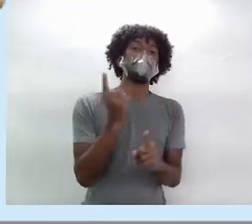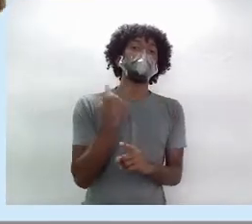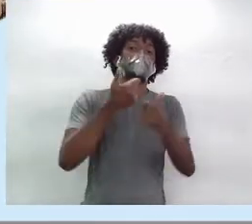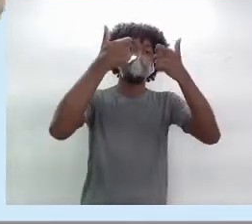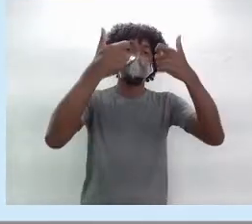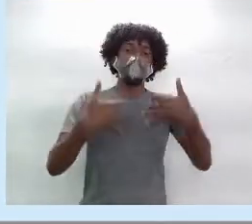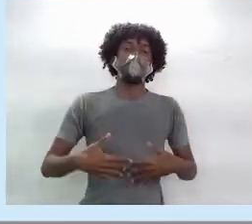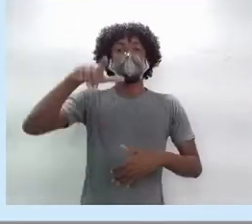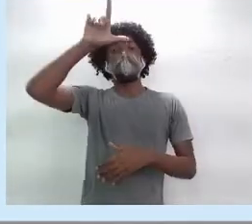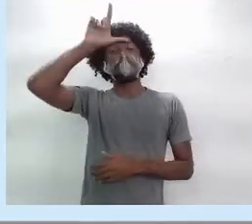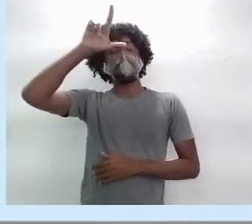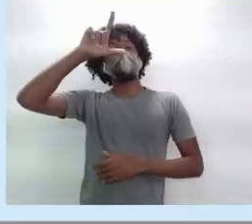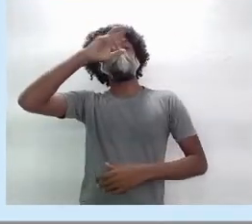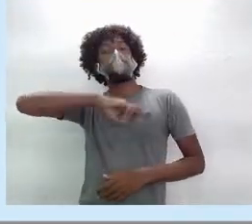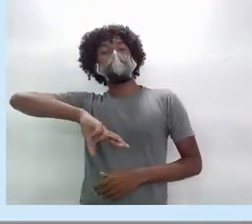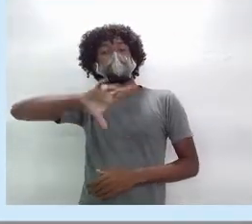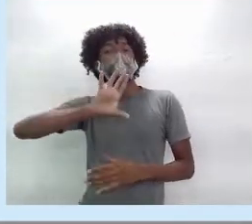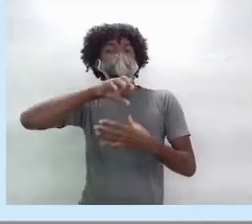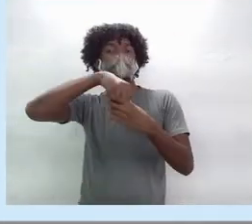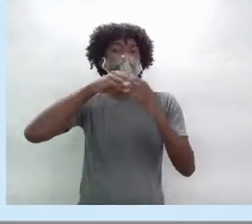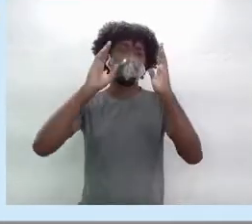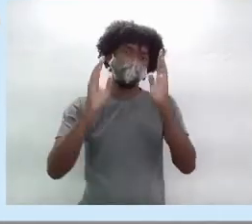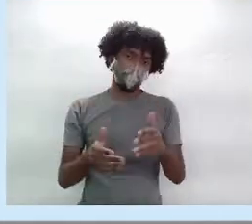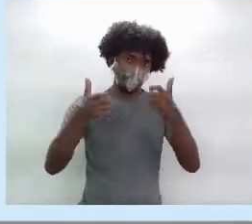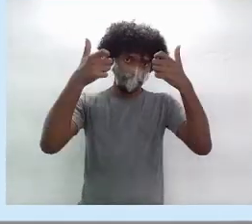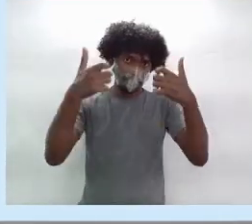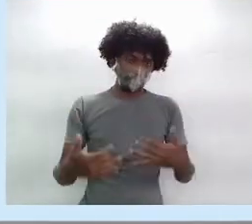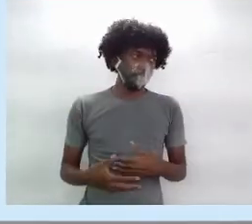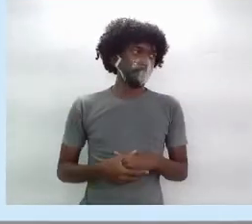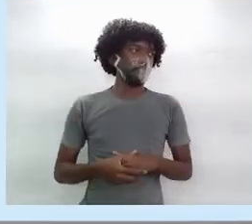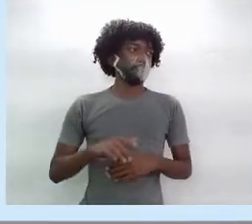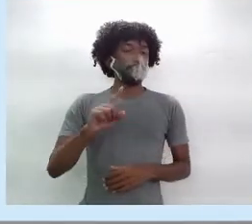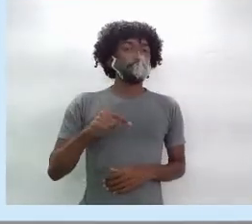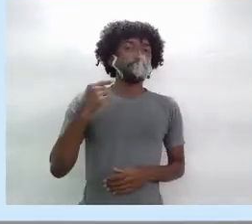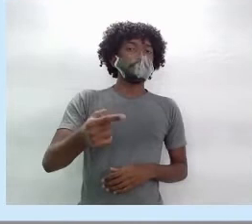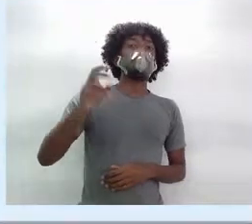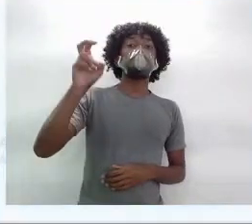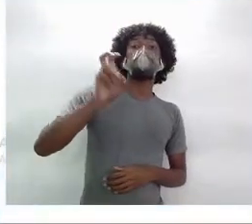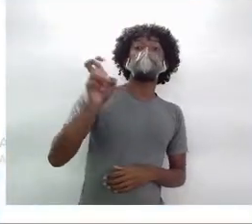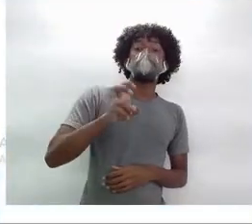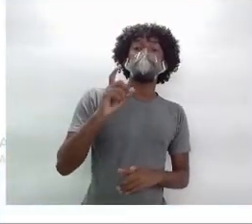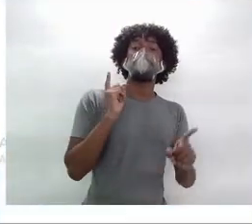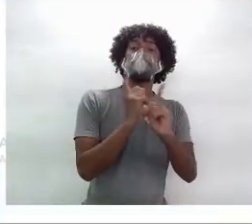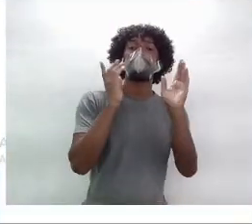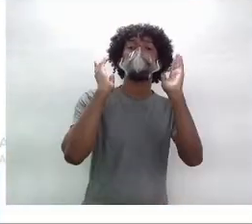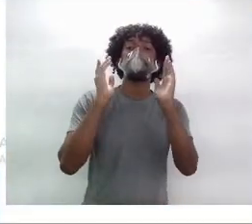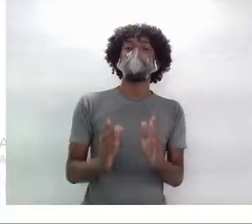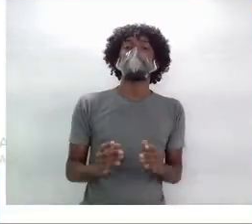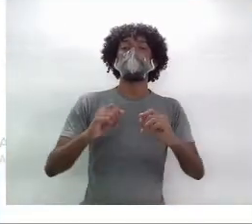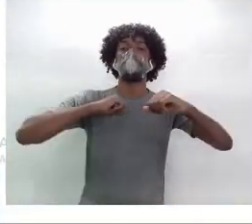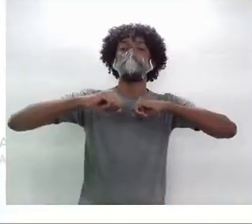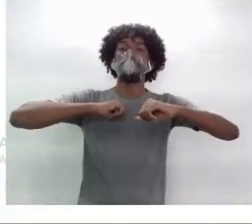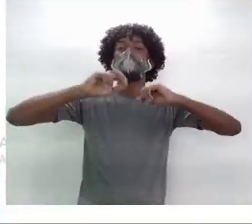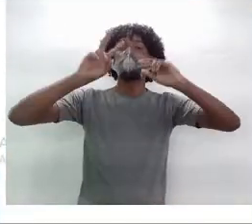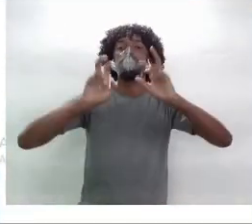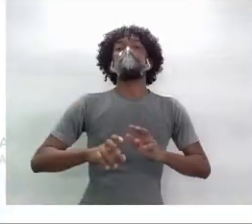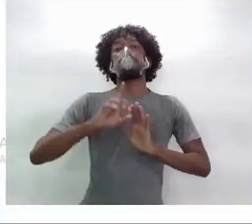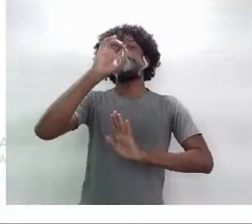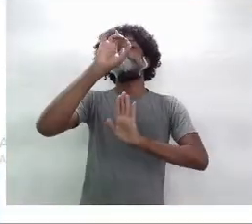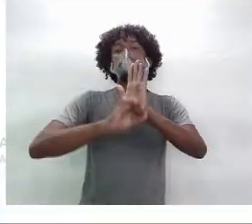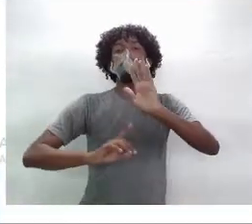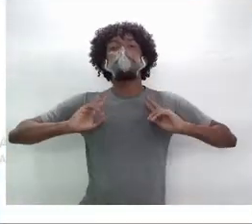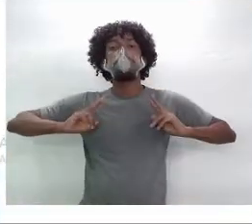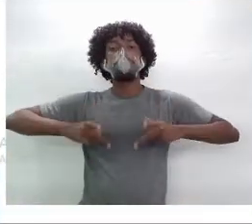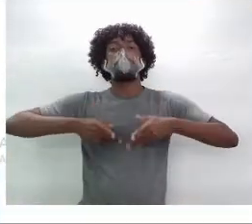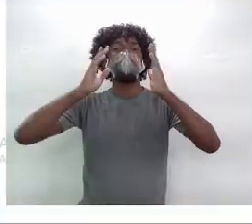dos líderes religiosos. E vamos ver o nosso quinto, qual foi? No quinto encontro, nós debatemos sobre direitos